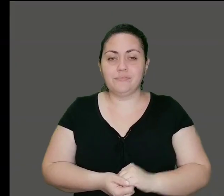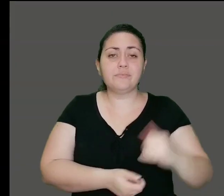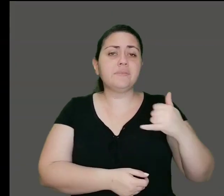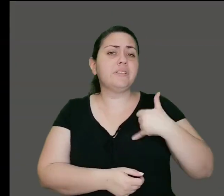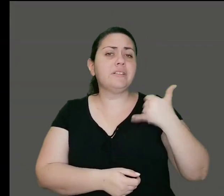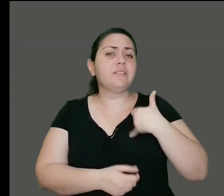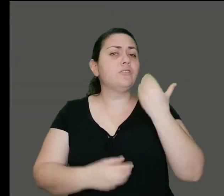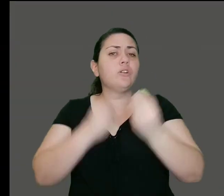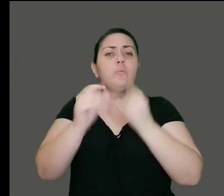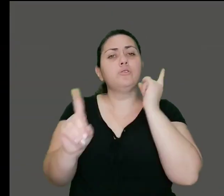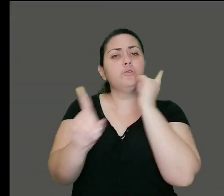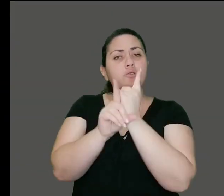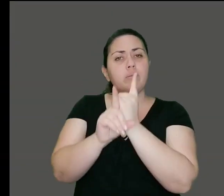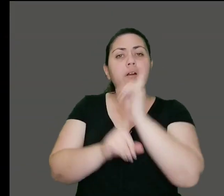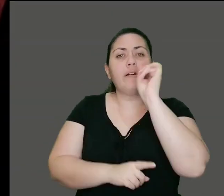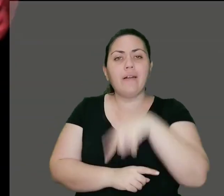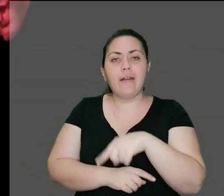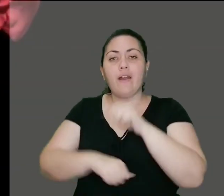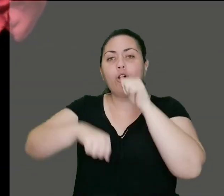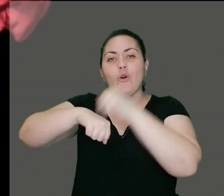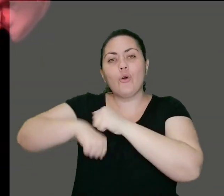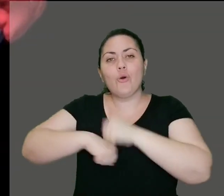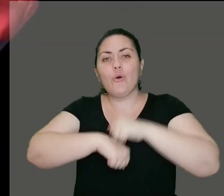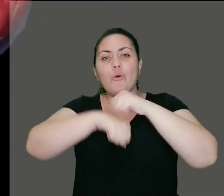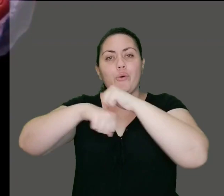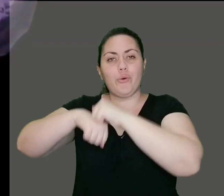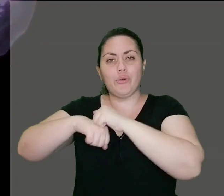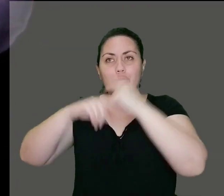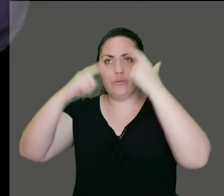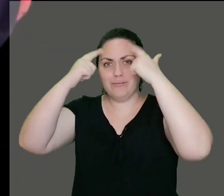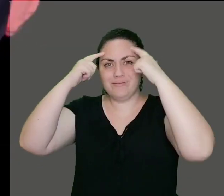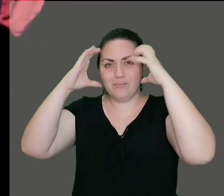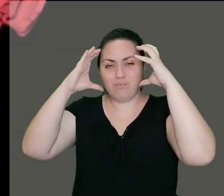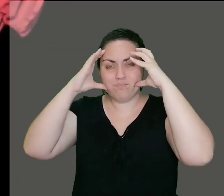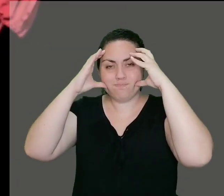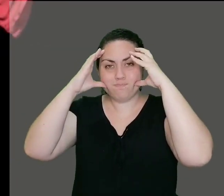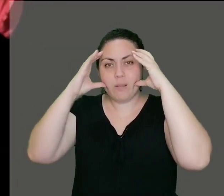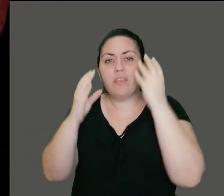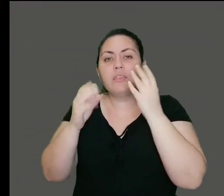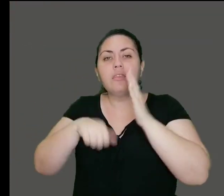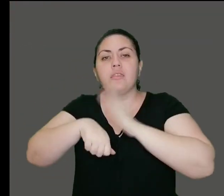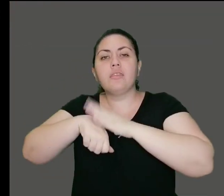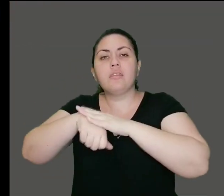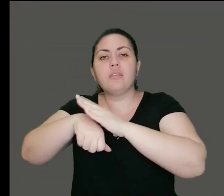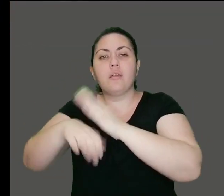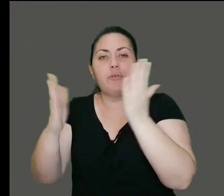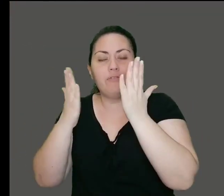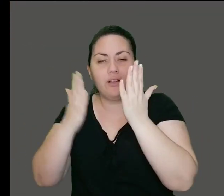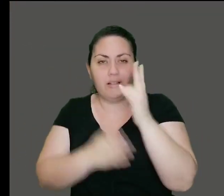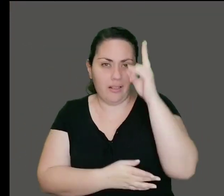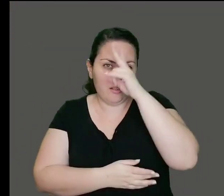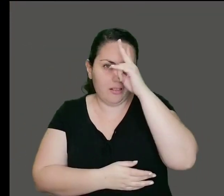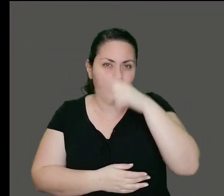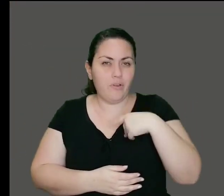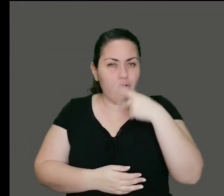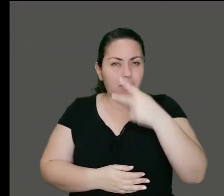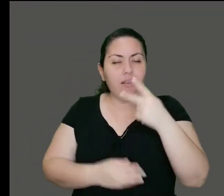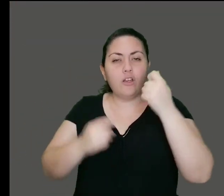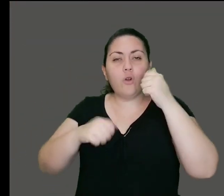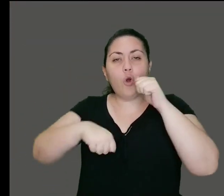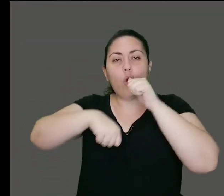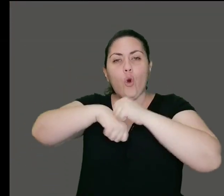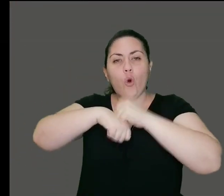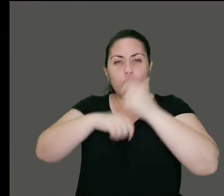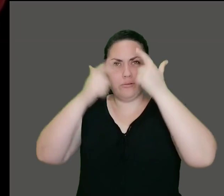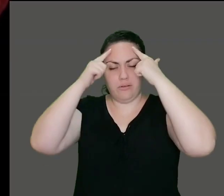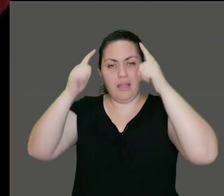A idade pode ser estimada pela análise da ossificação das suturas do crânio. Lembram que comentamos que os ossos do crânio se unem